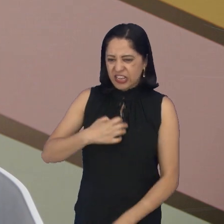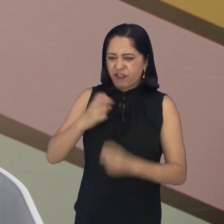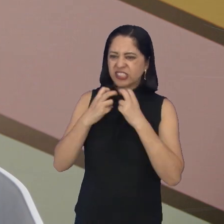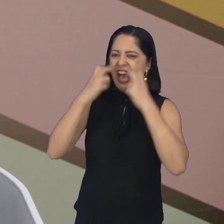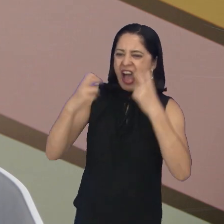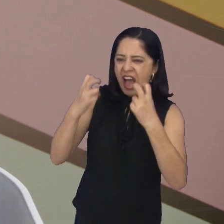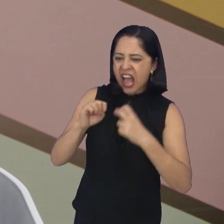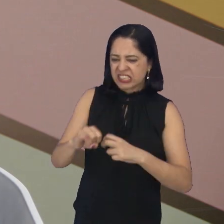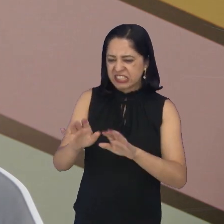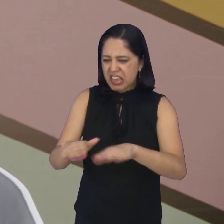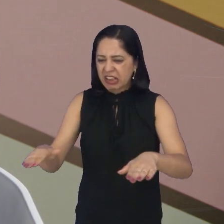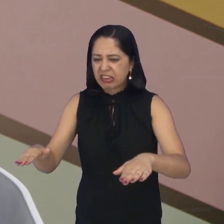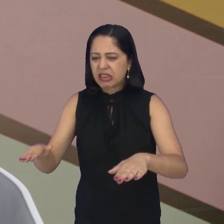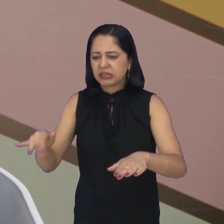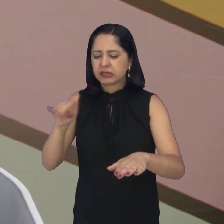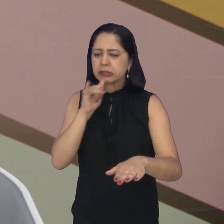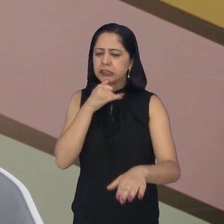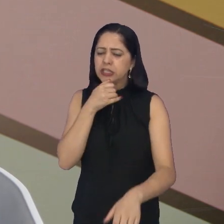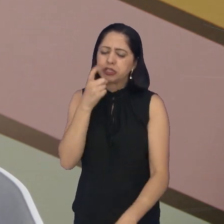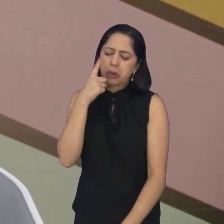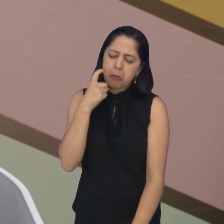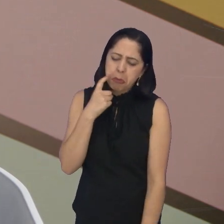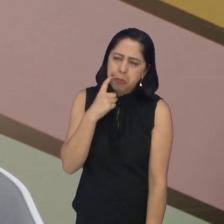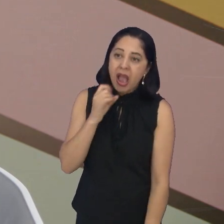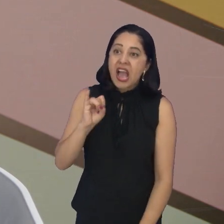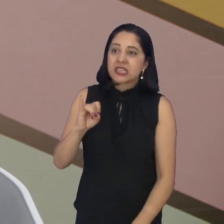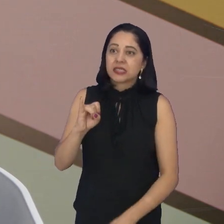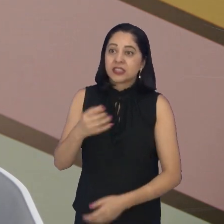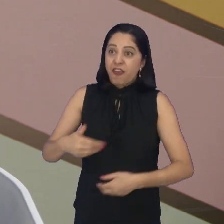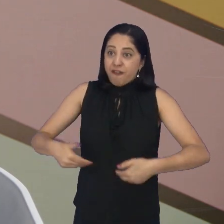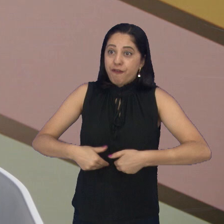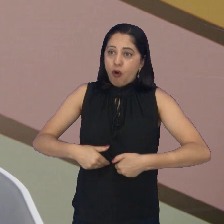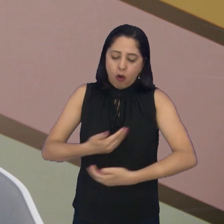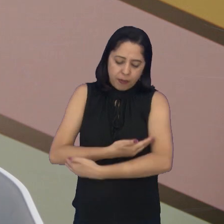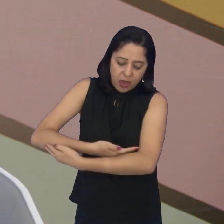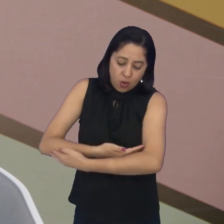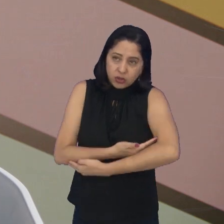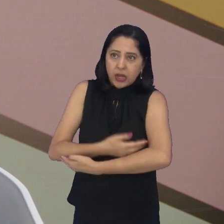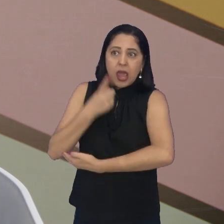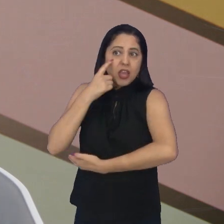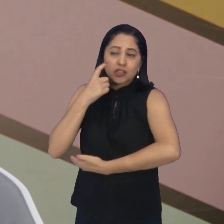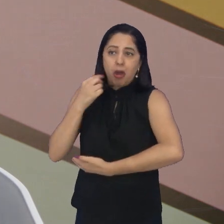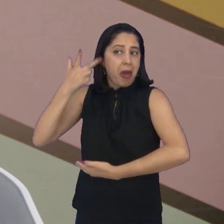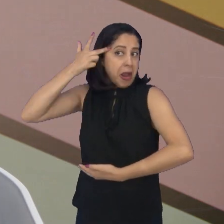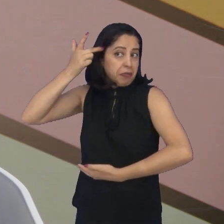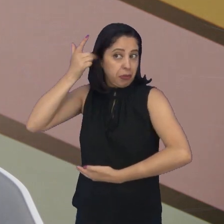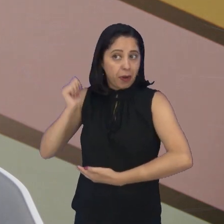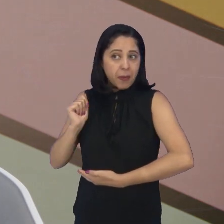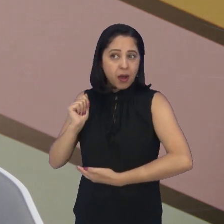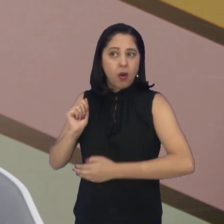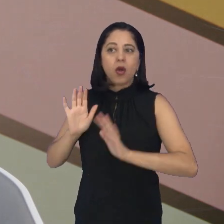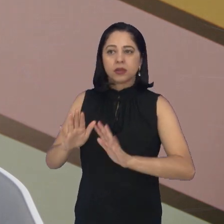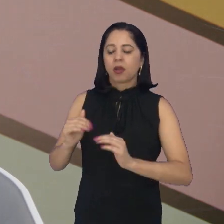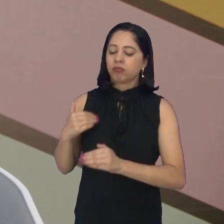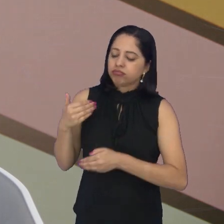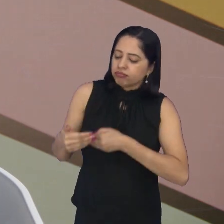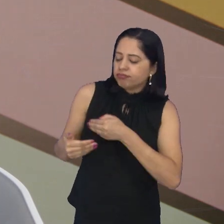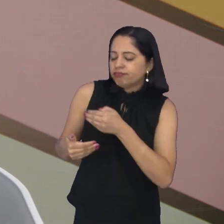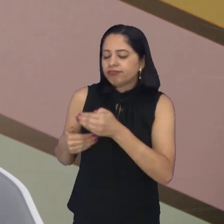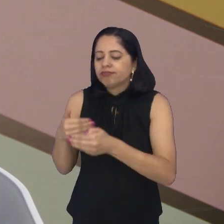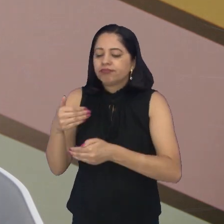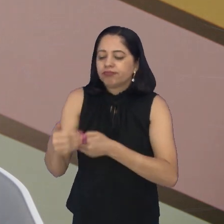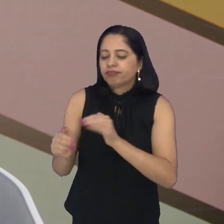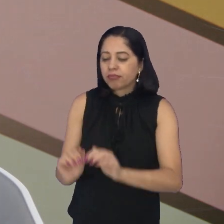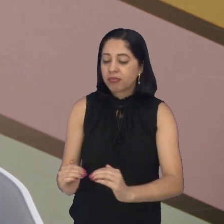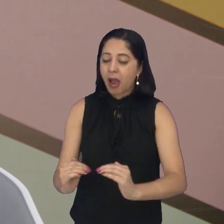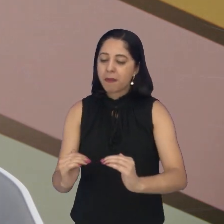ela chora, se ela está com fome, o bebê chora. E conforme a gente vai crescendo, dentro dessa educação que não é respeitosa, isso